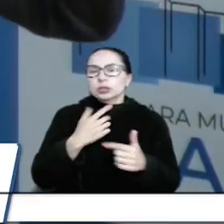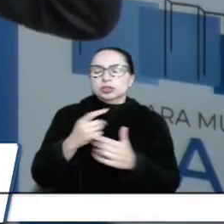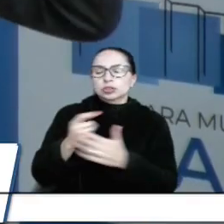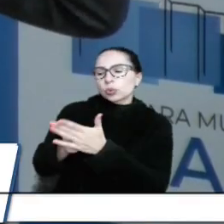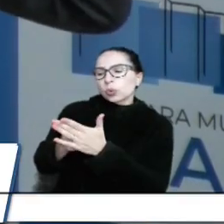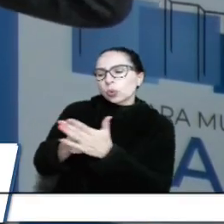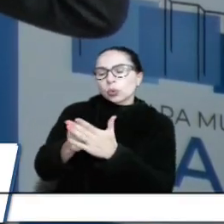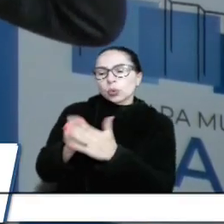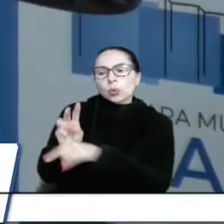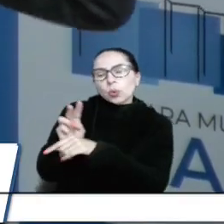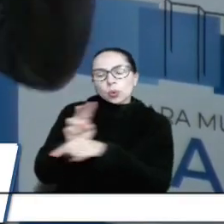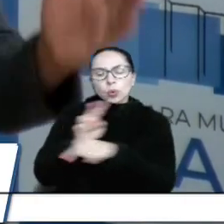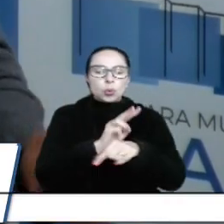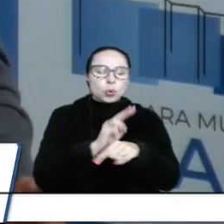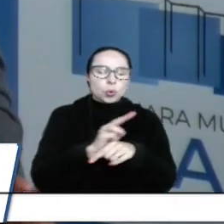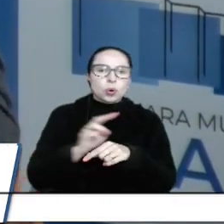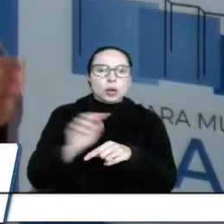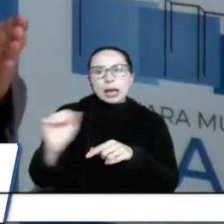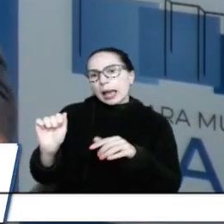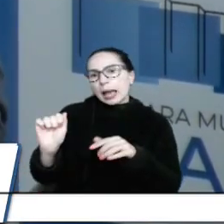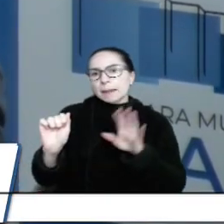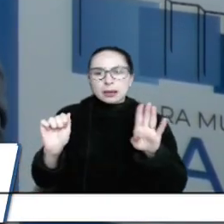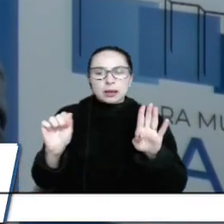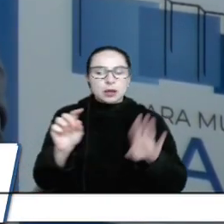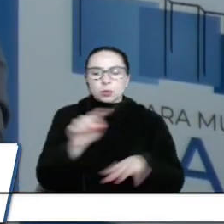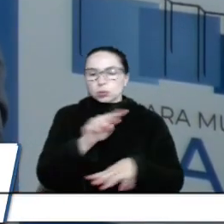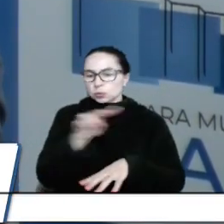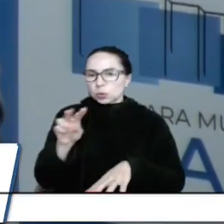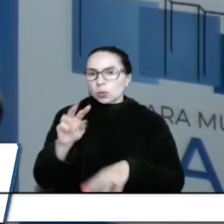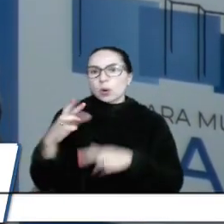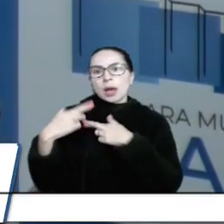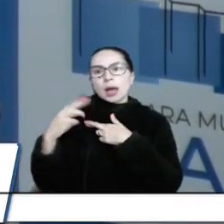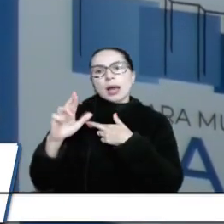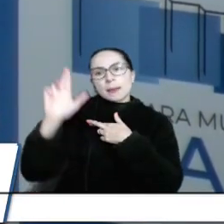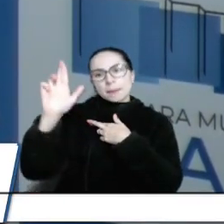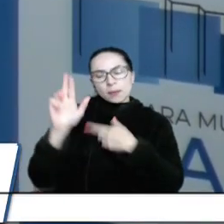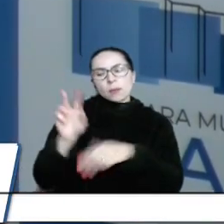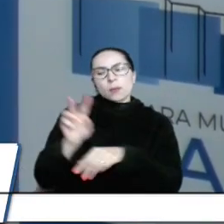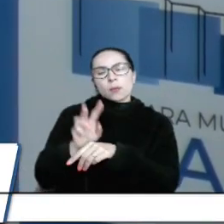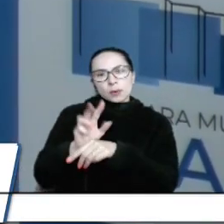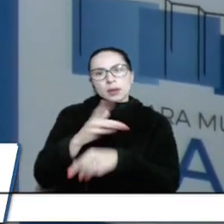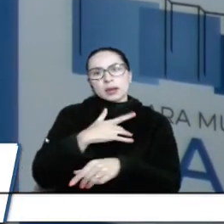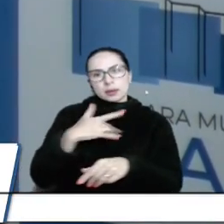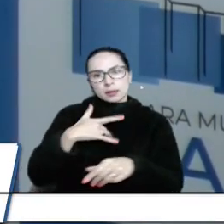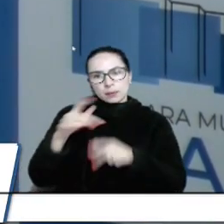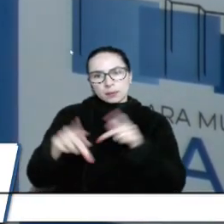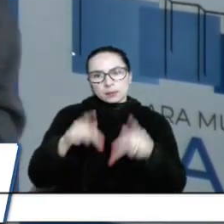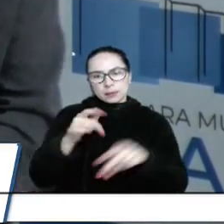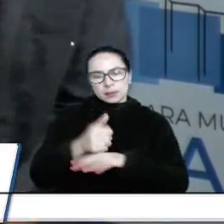outro. Os dois são responsáveis por cuidar da saúde da população de Franca. Obrigado.